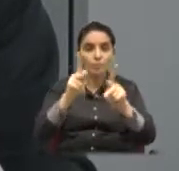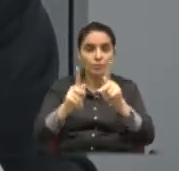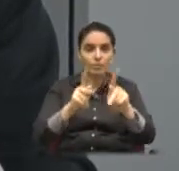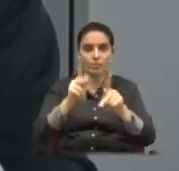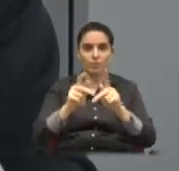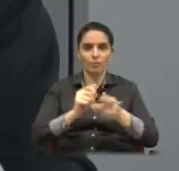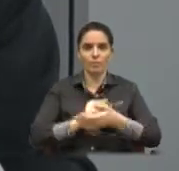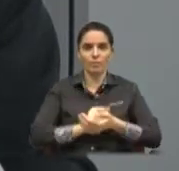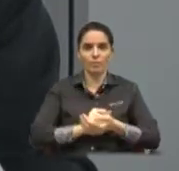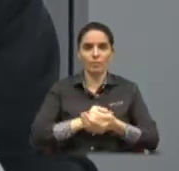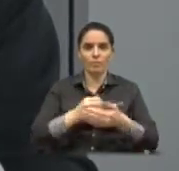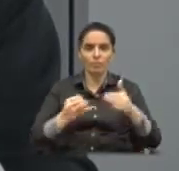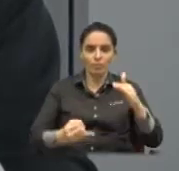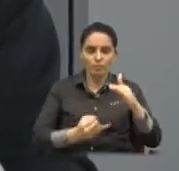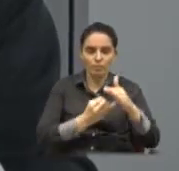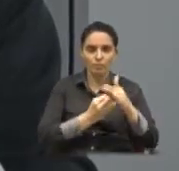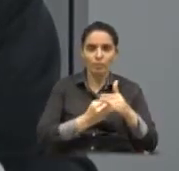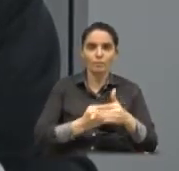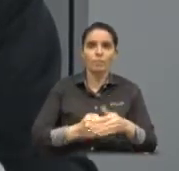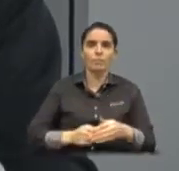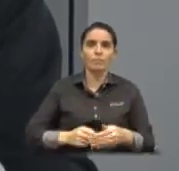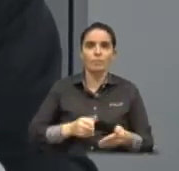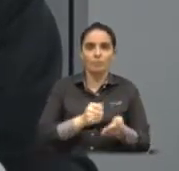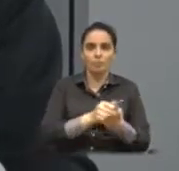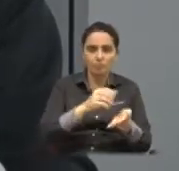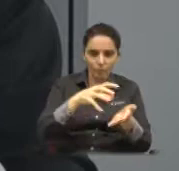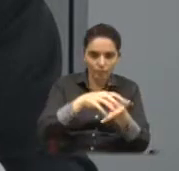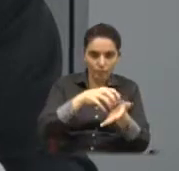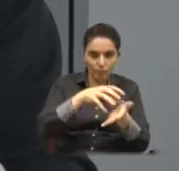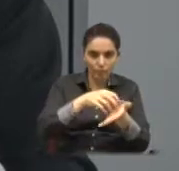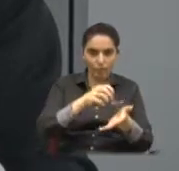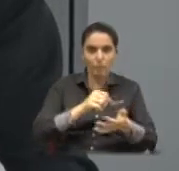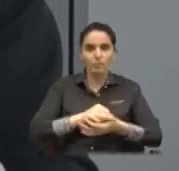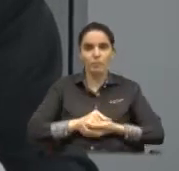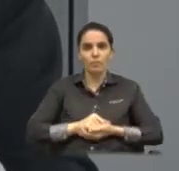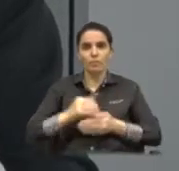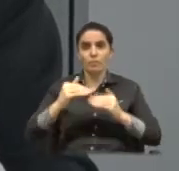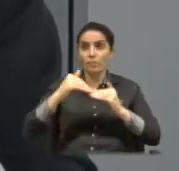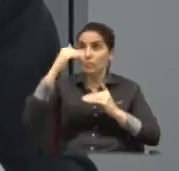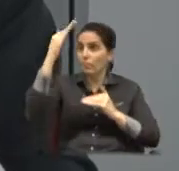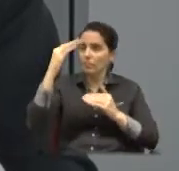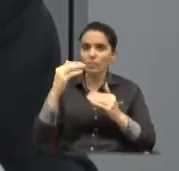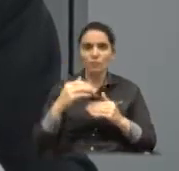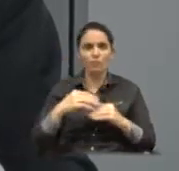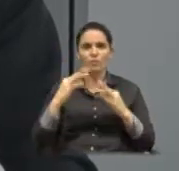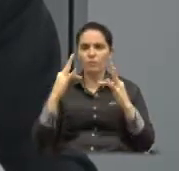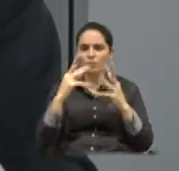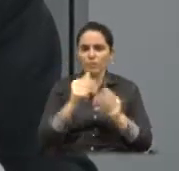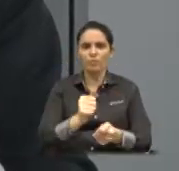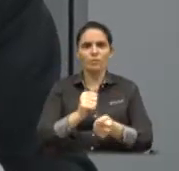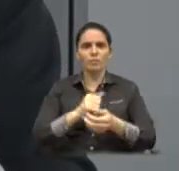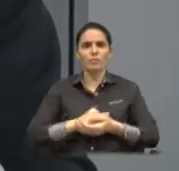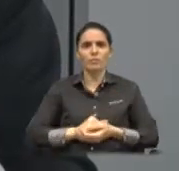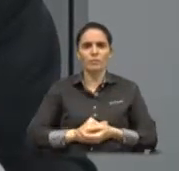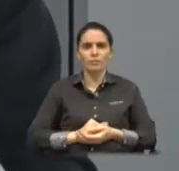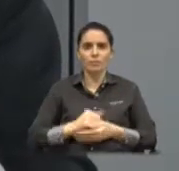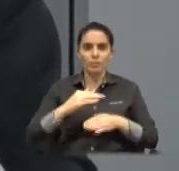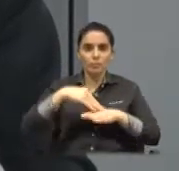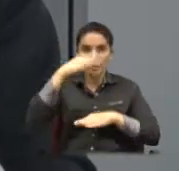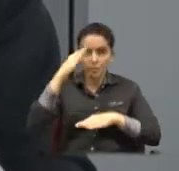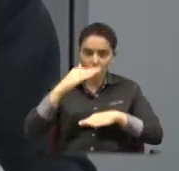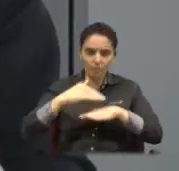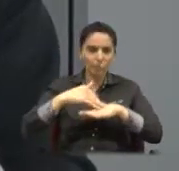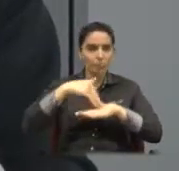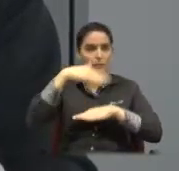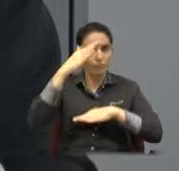criando-se impostos, taxas, aumentos abusivos, para cada vez mais e mais